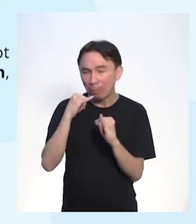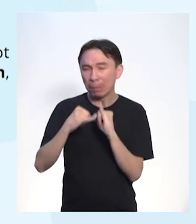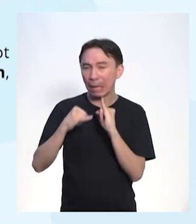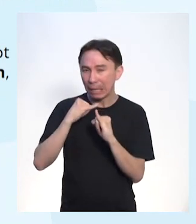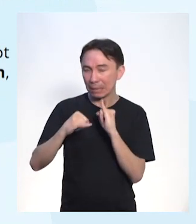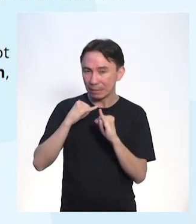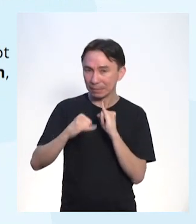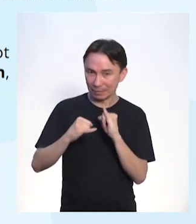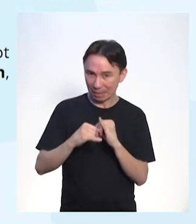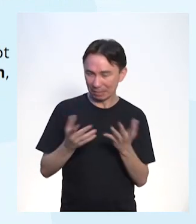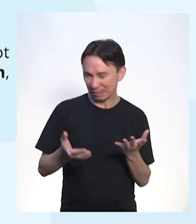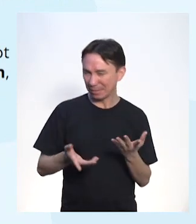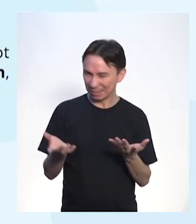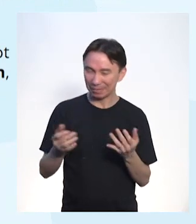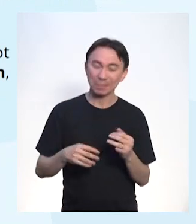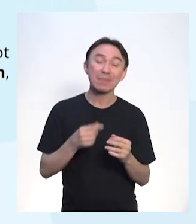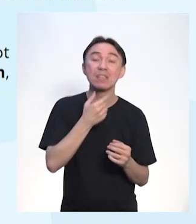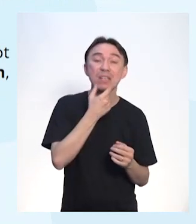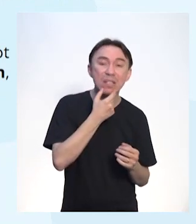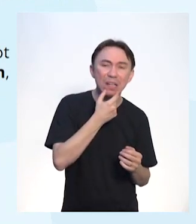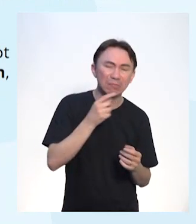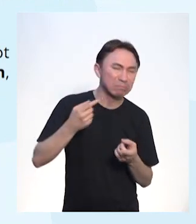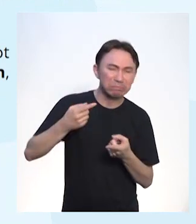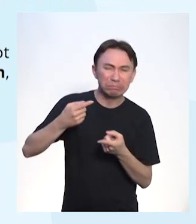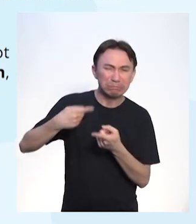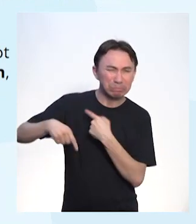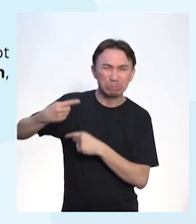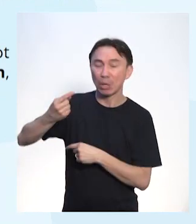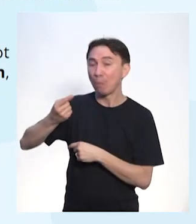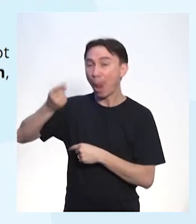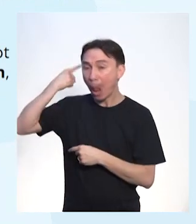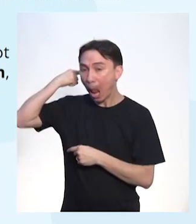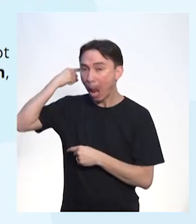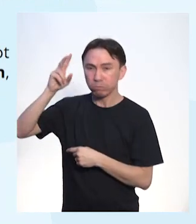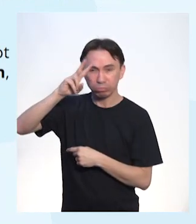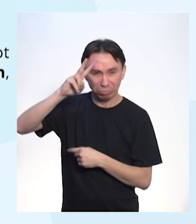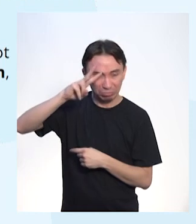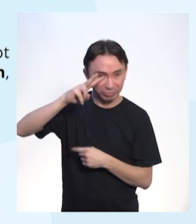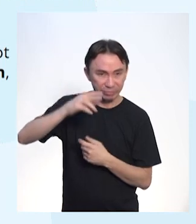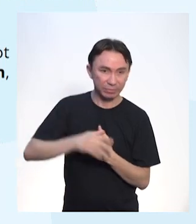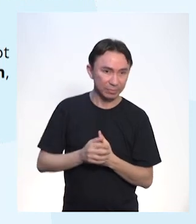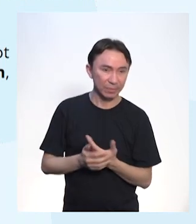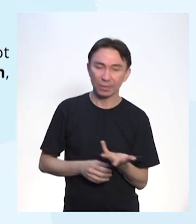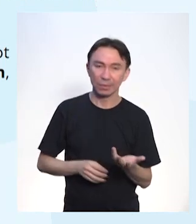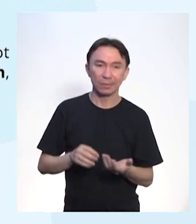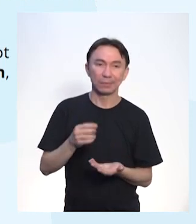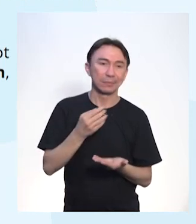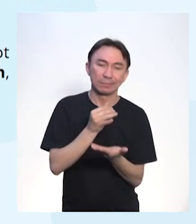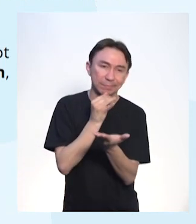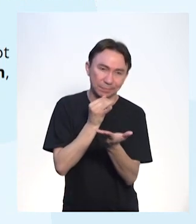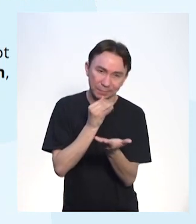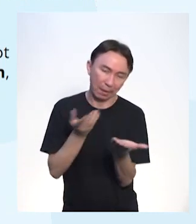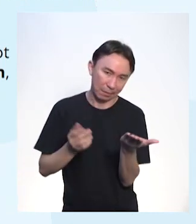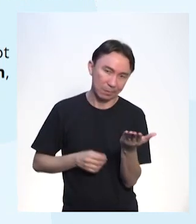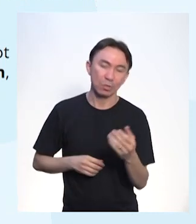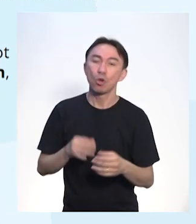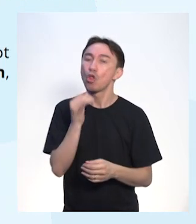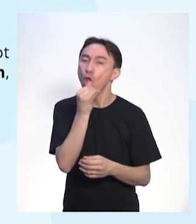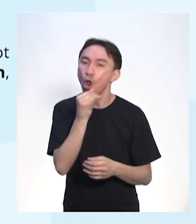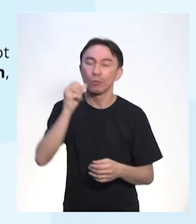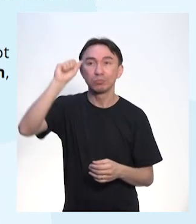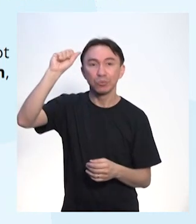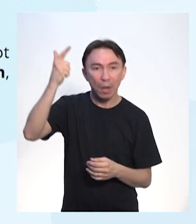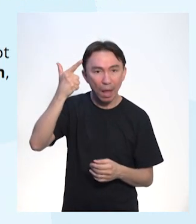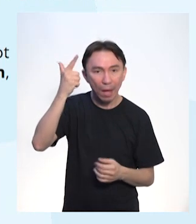questão histórica, né, que aí eu não vou entrar agora na aula. Mas, ó, solar energy, energia solar.